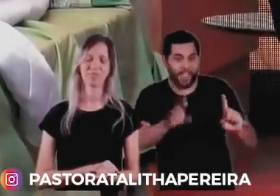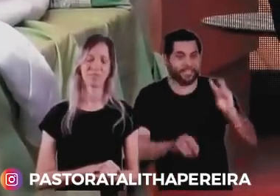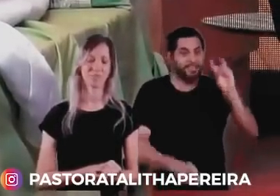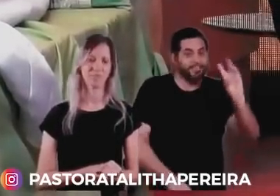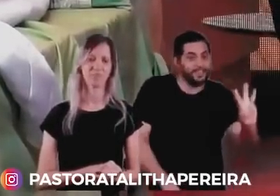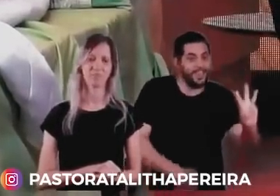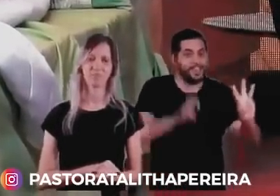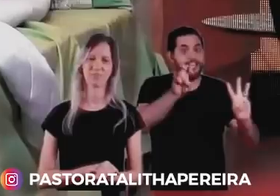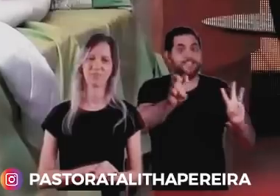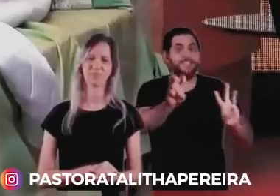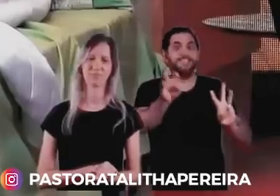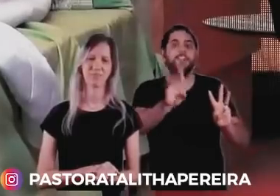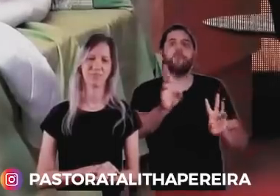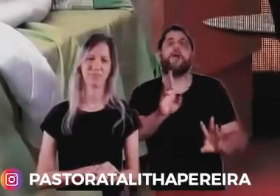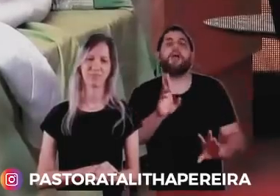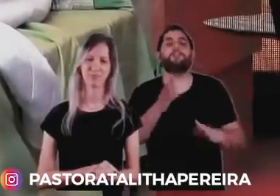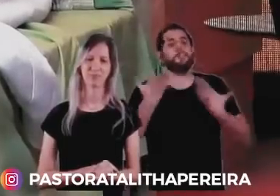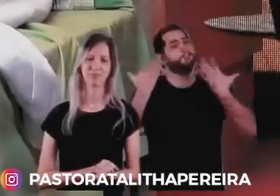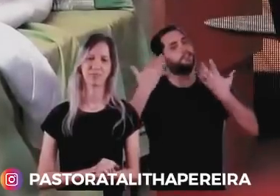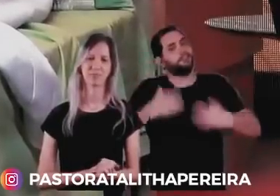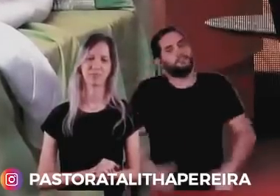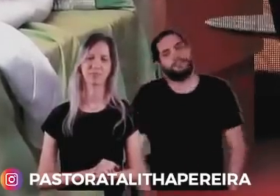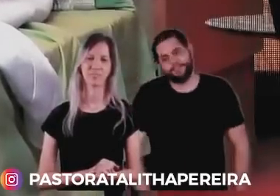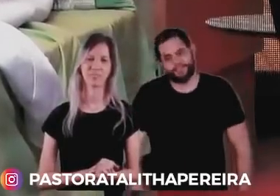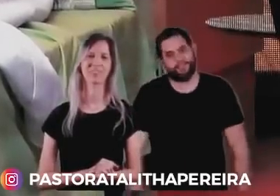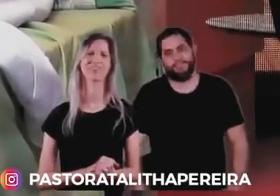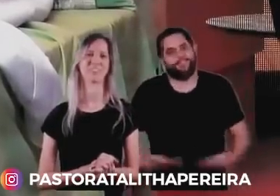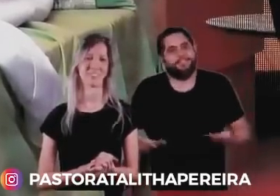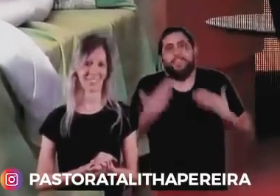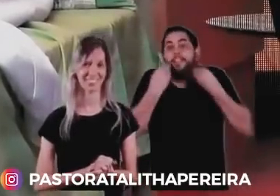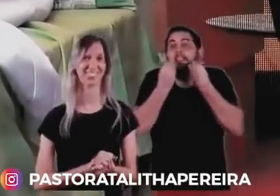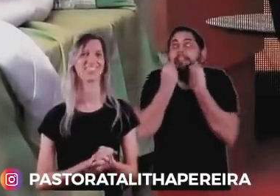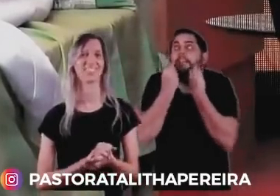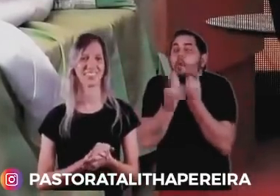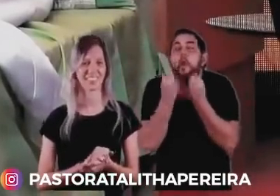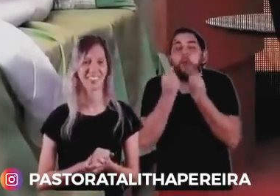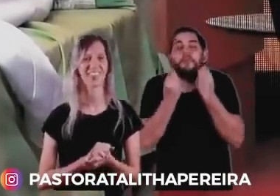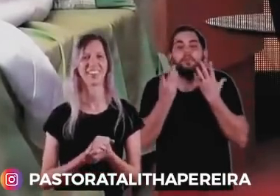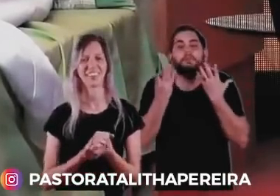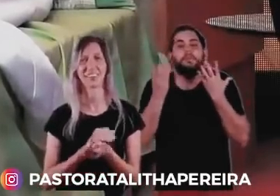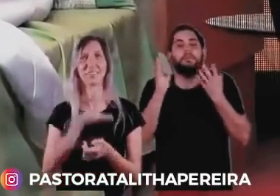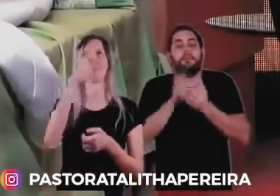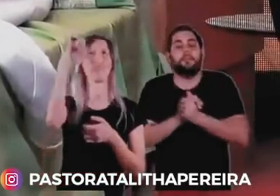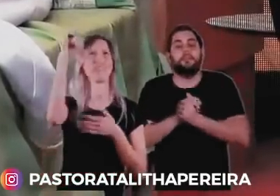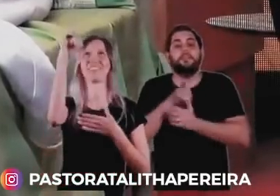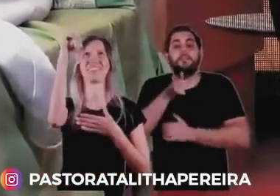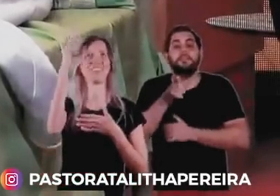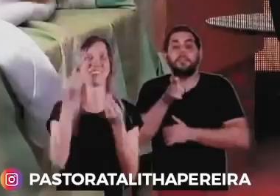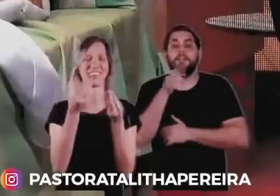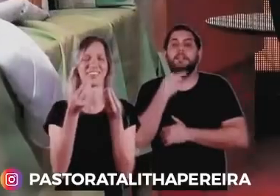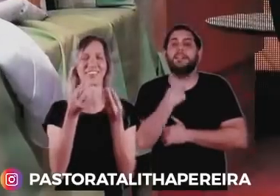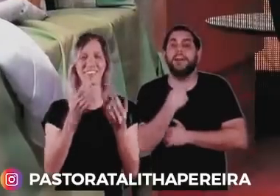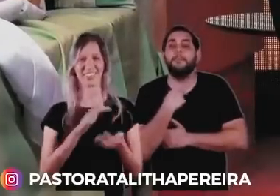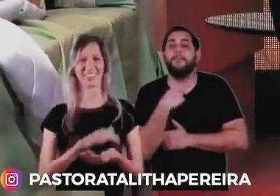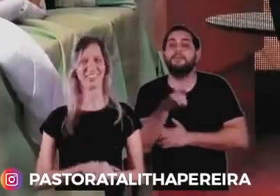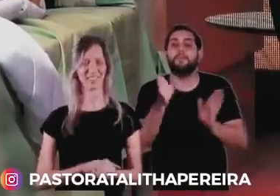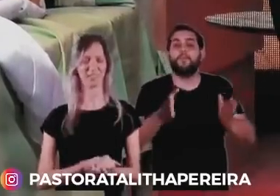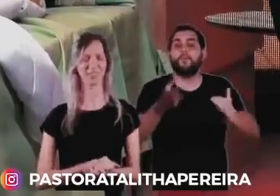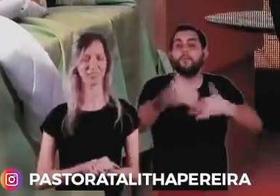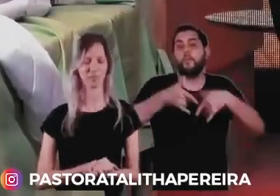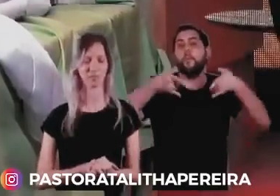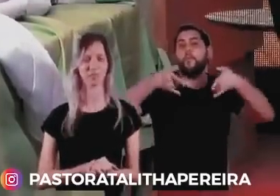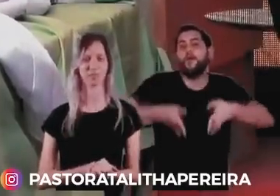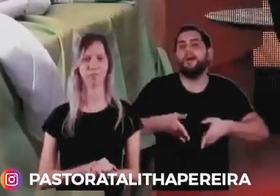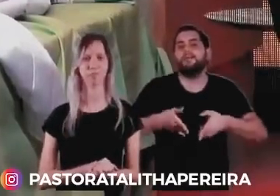1 é 2, 3 é 5, 1 é 2, 3, ninguém aguenta, ninguém aguenta. Ó, sabe o que você não deve levar para o quarto, gente?